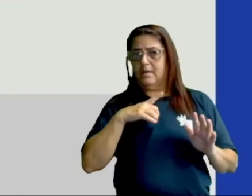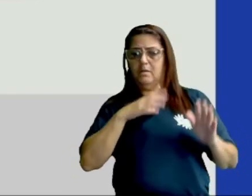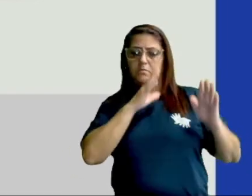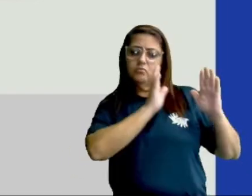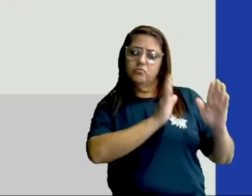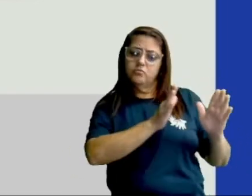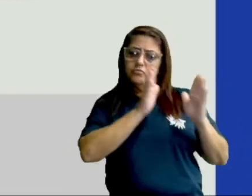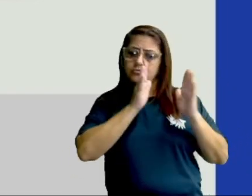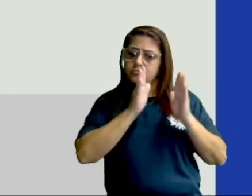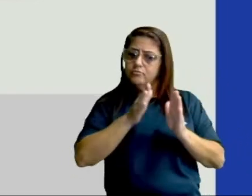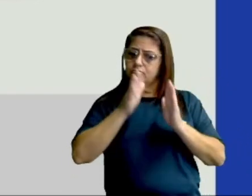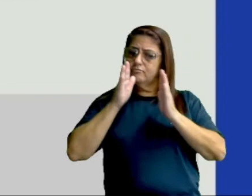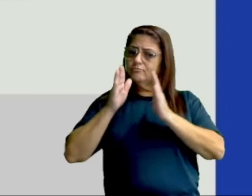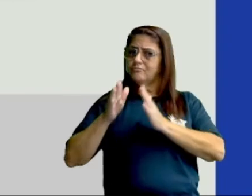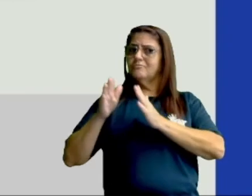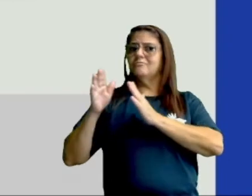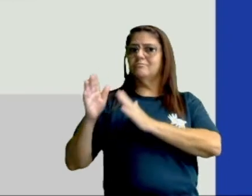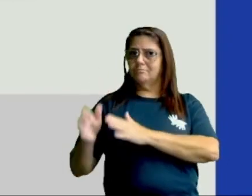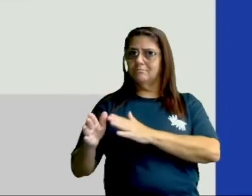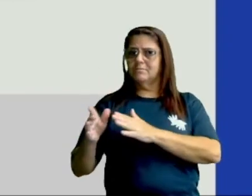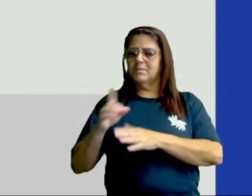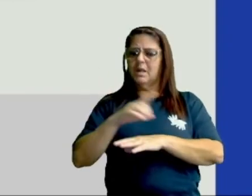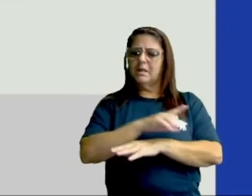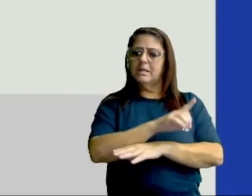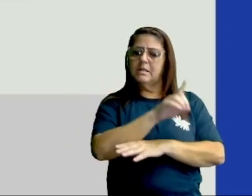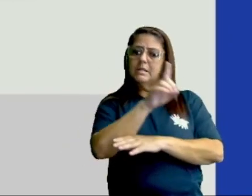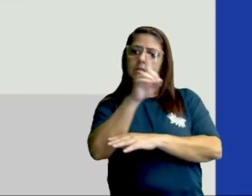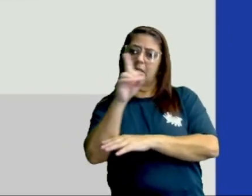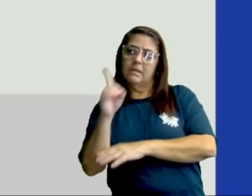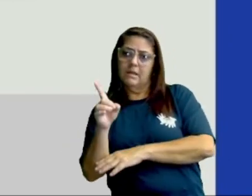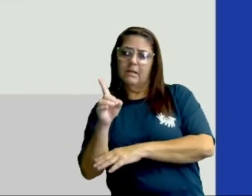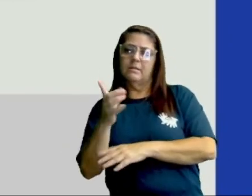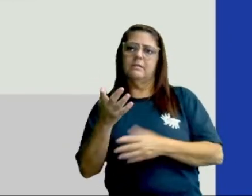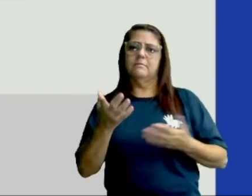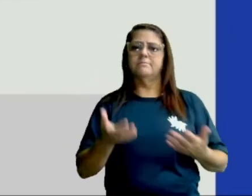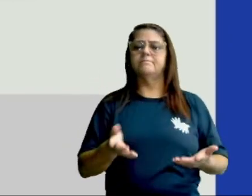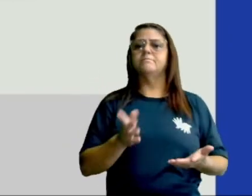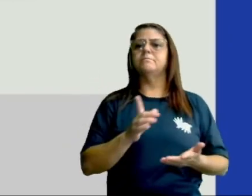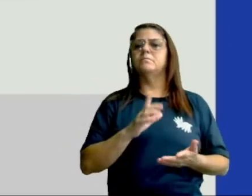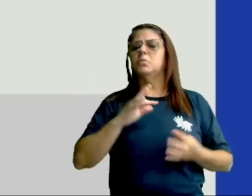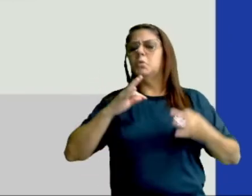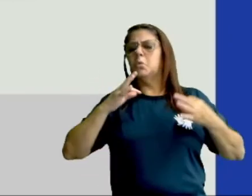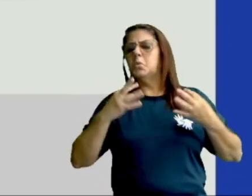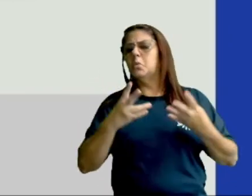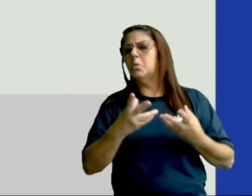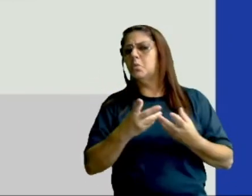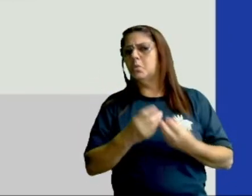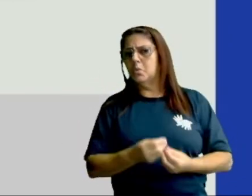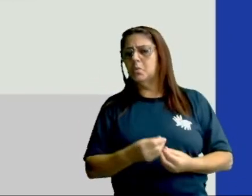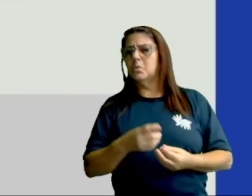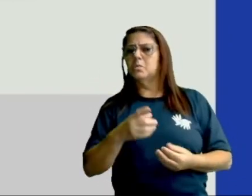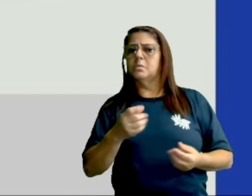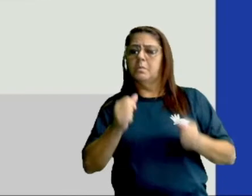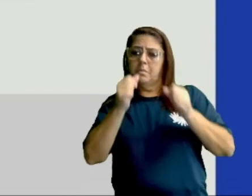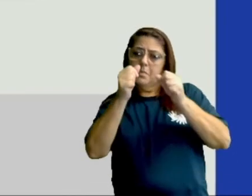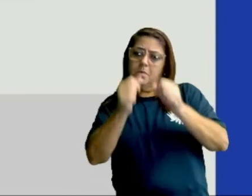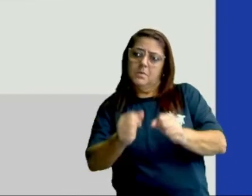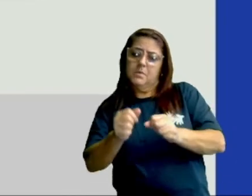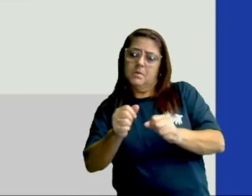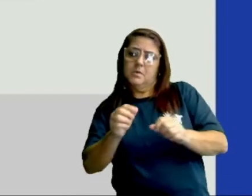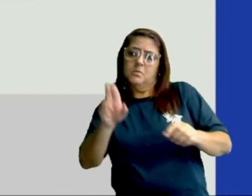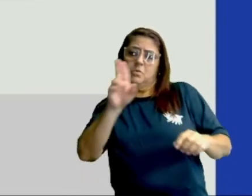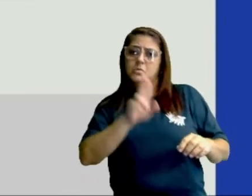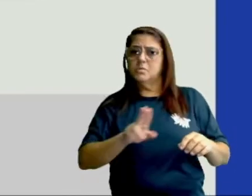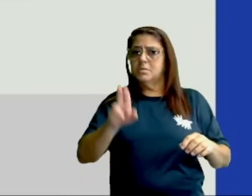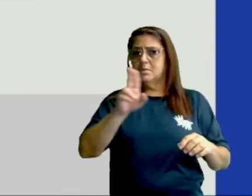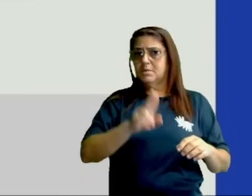lógica aí, datados, tem datas, tá? E tudo isso, gente, a gente pode colocar aí de uma